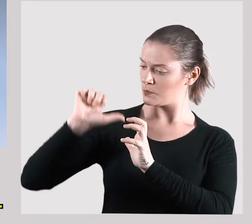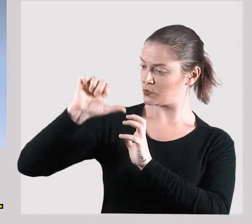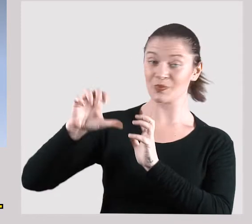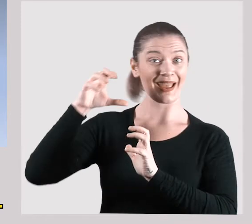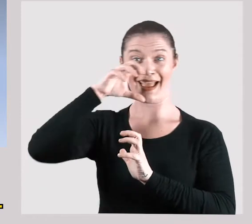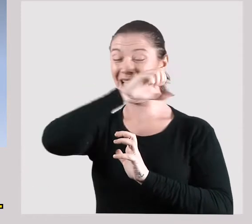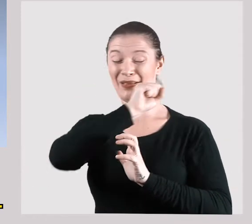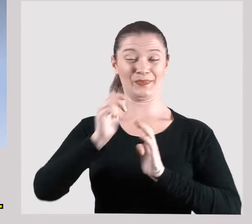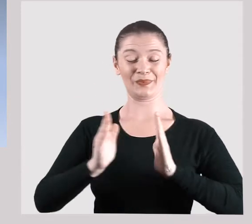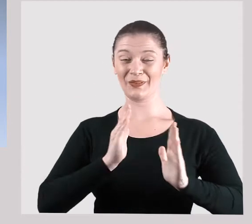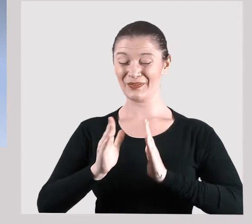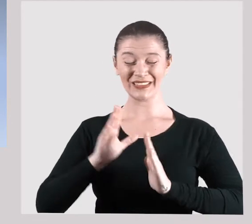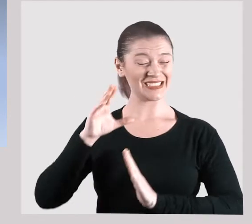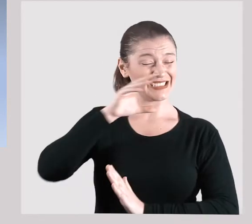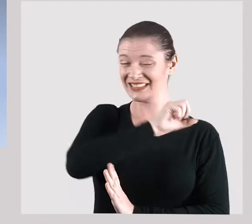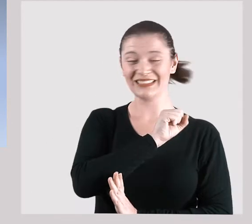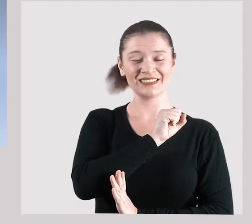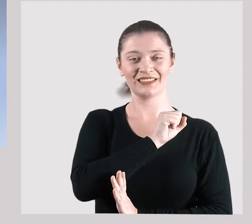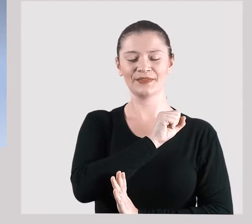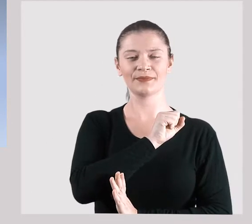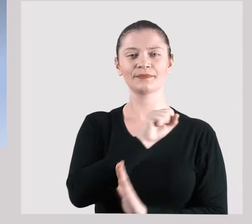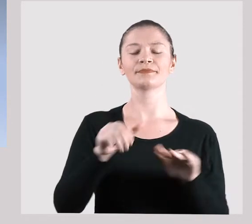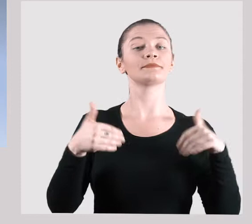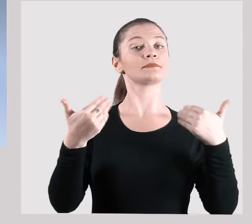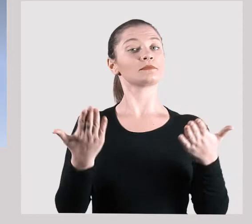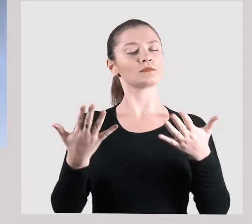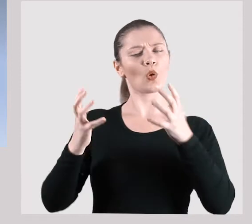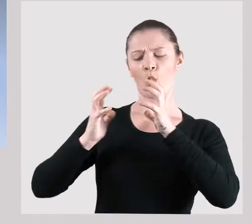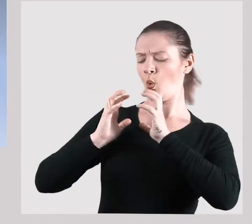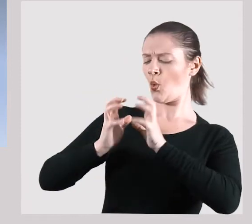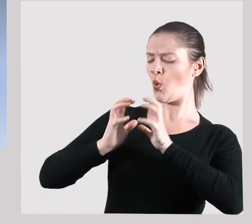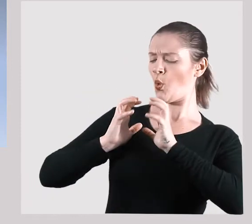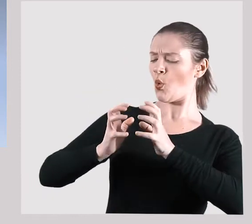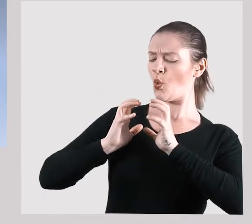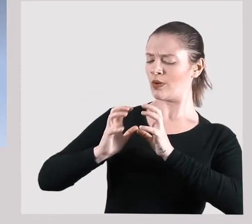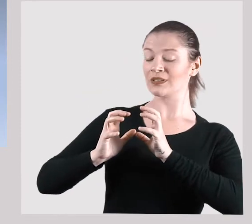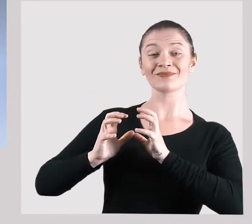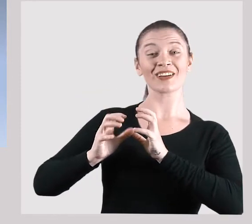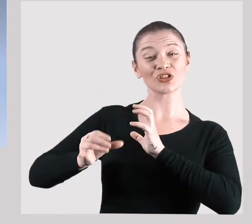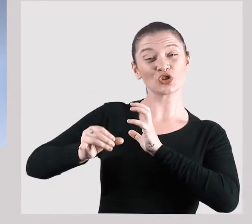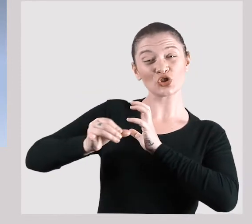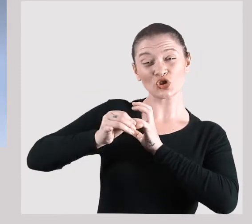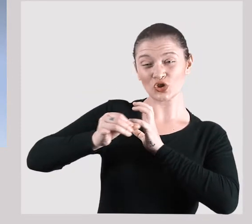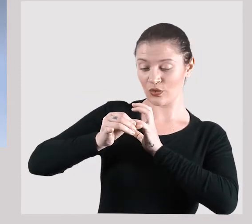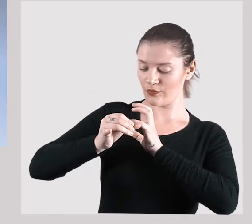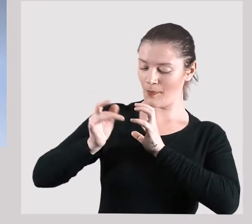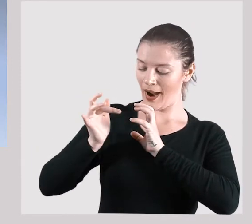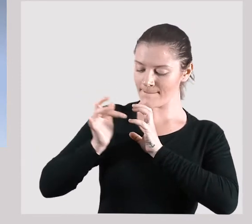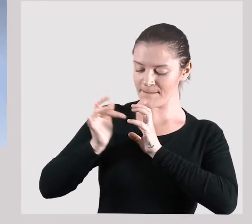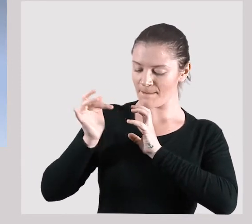intensas nessa fase. Então o cérebro ele sofre uma maturação